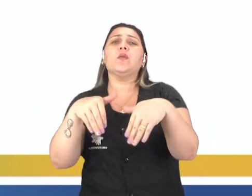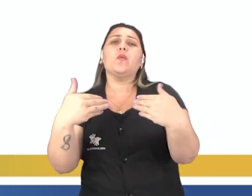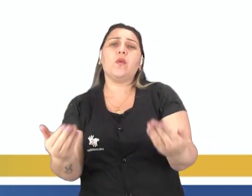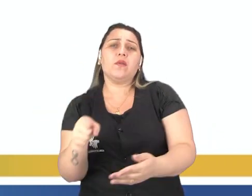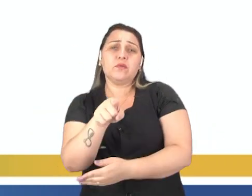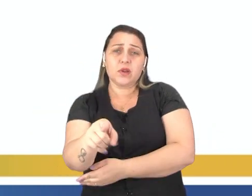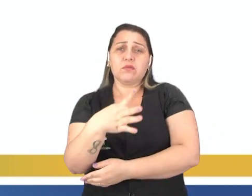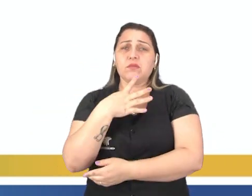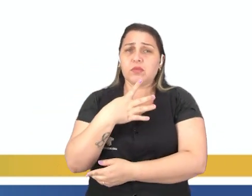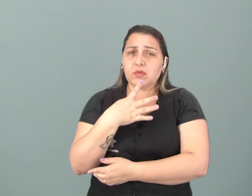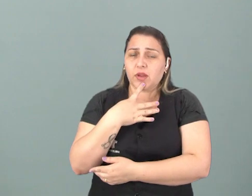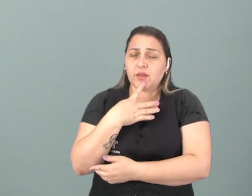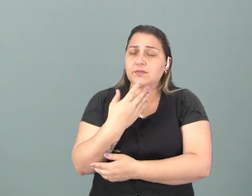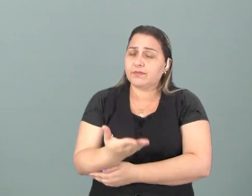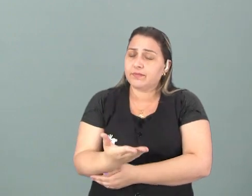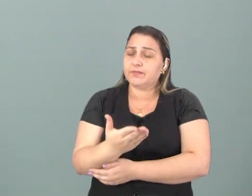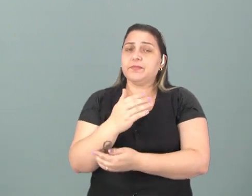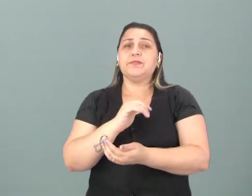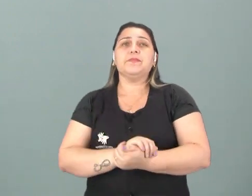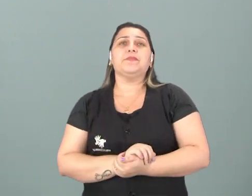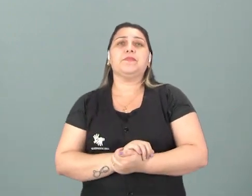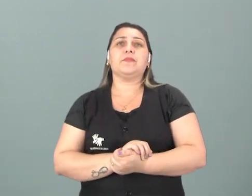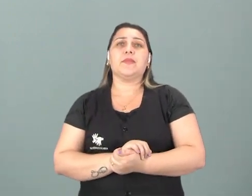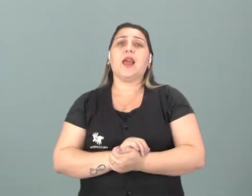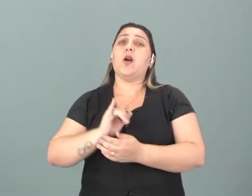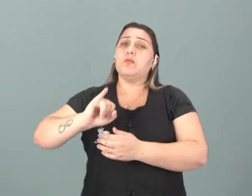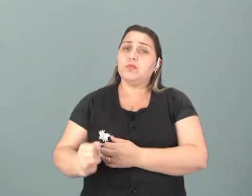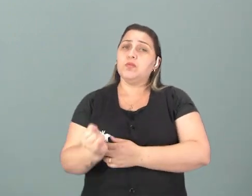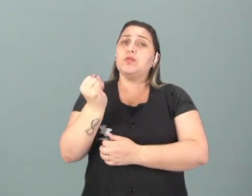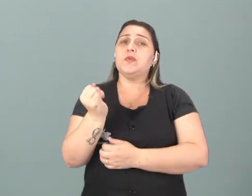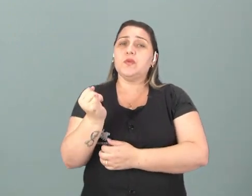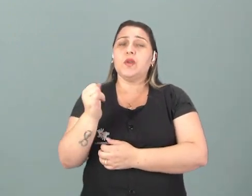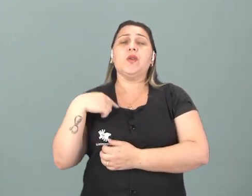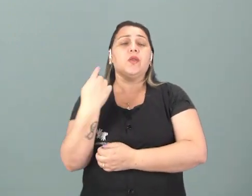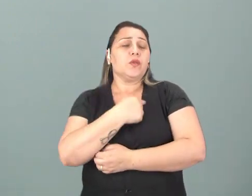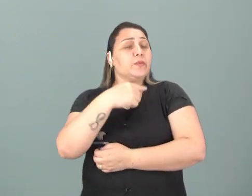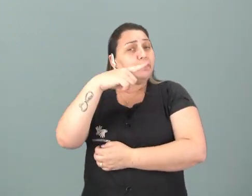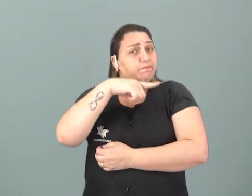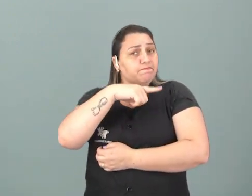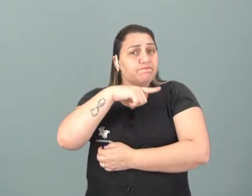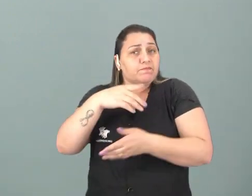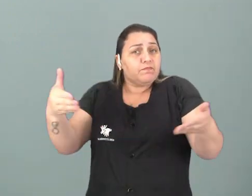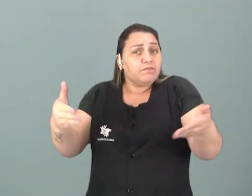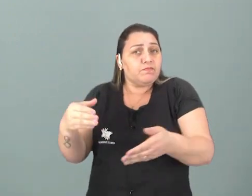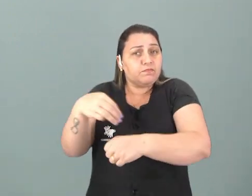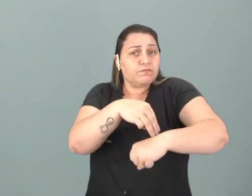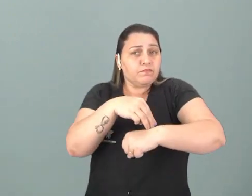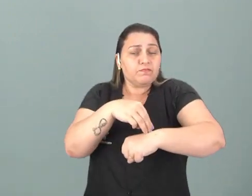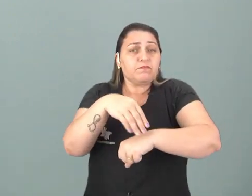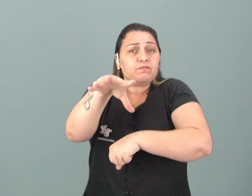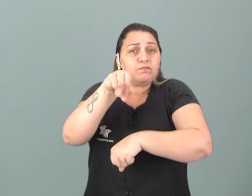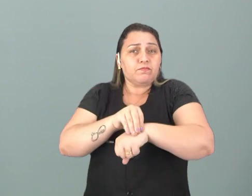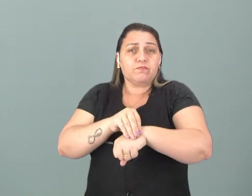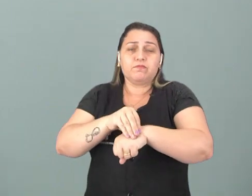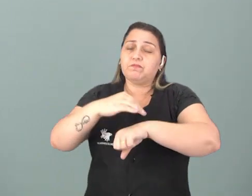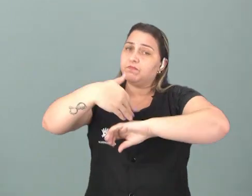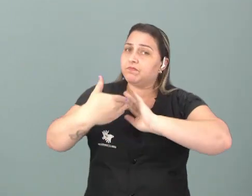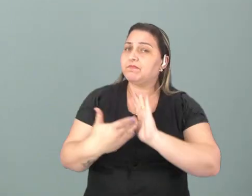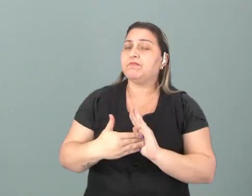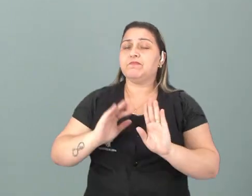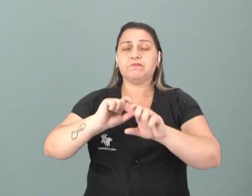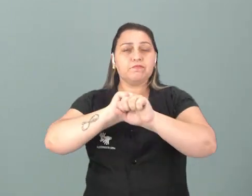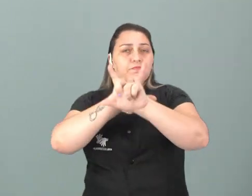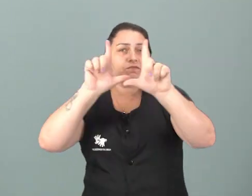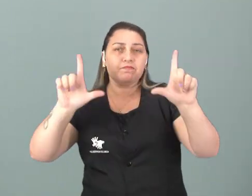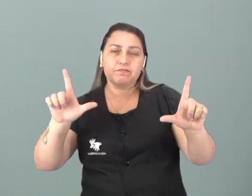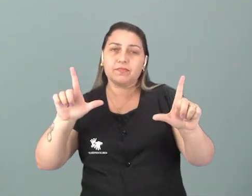Você conhece? Então, essa é a oportunidade que nós vamos ter nesse momento de conhecer tudo isso. É claro que